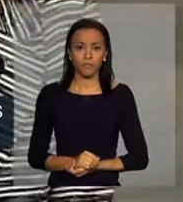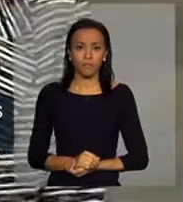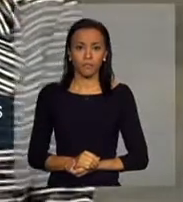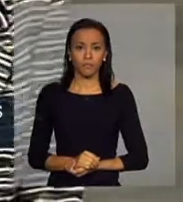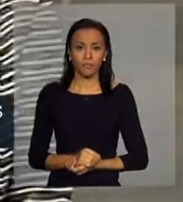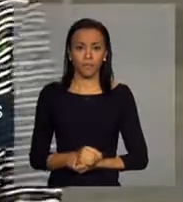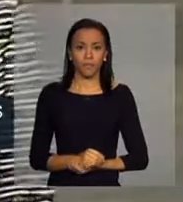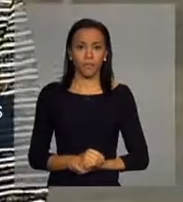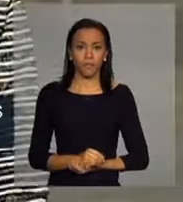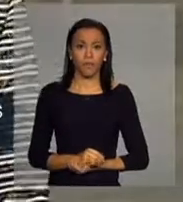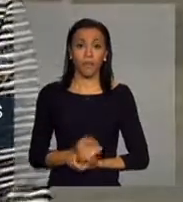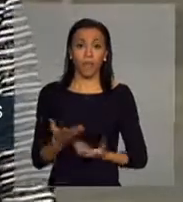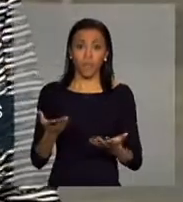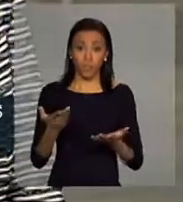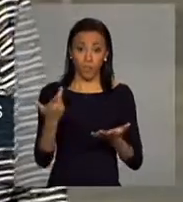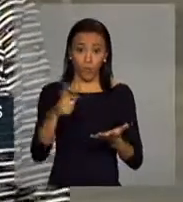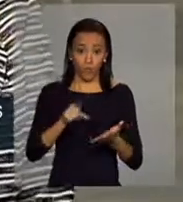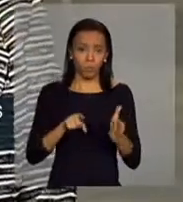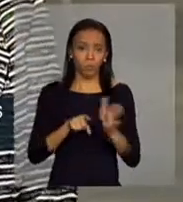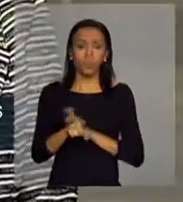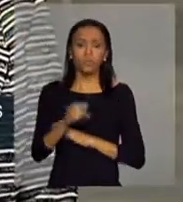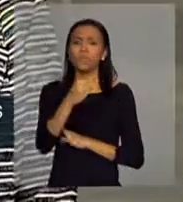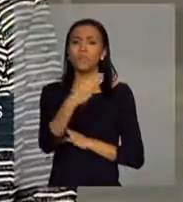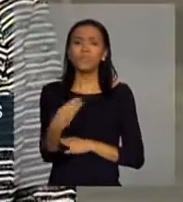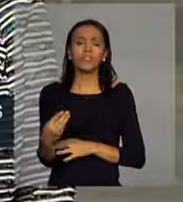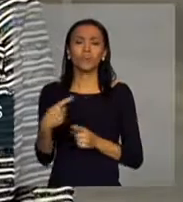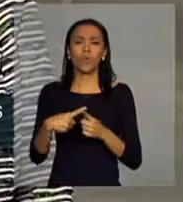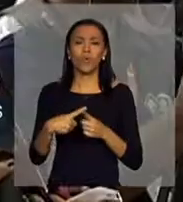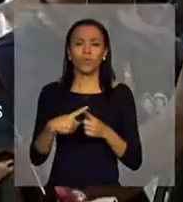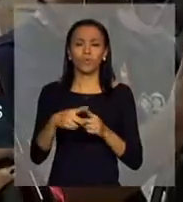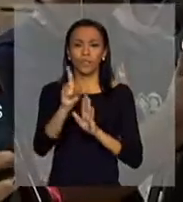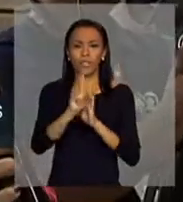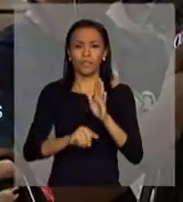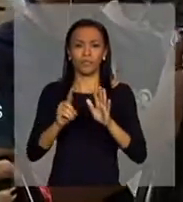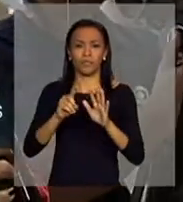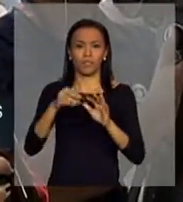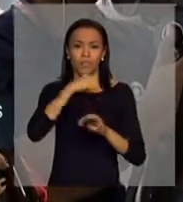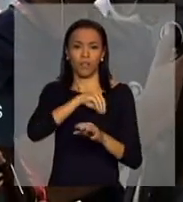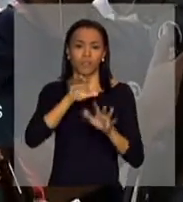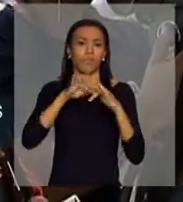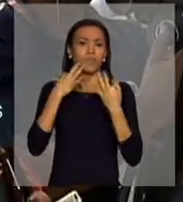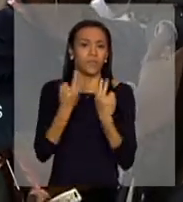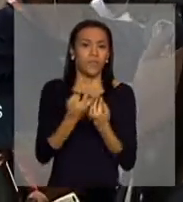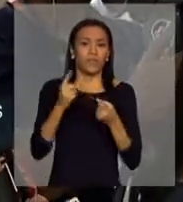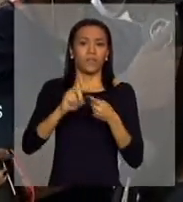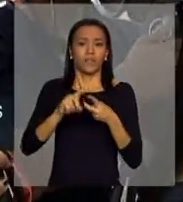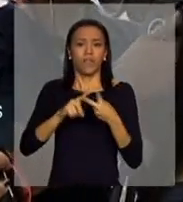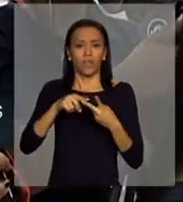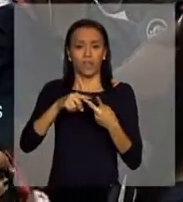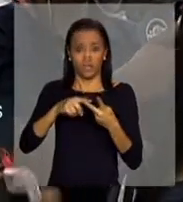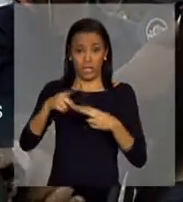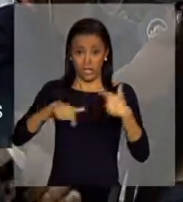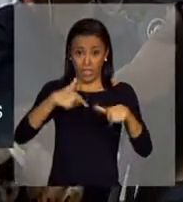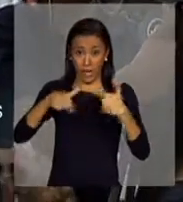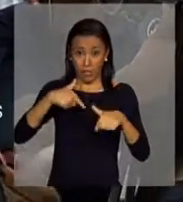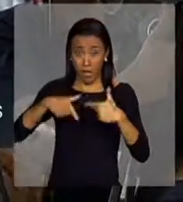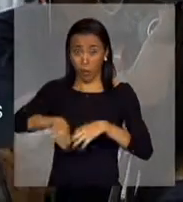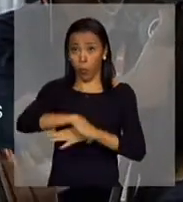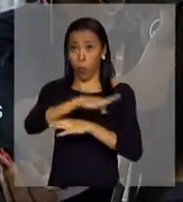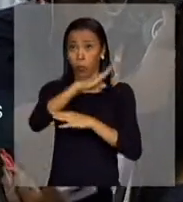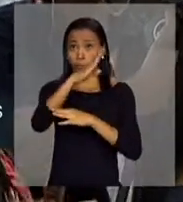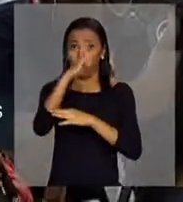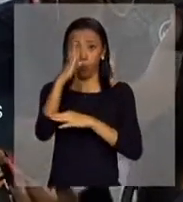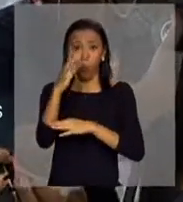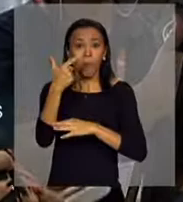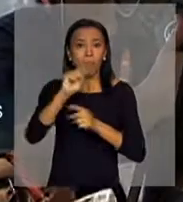do Imposto de Renda. Ministra, direitos como salário família, adicional noturno, auxílio creche, tudo isso também